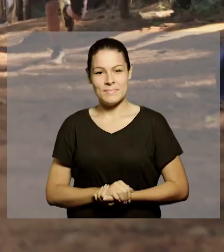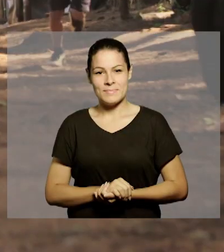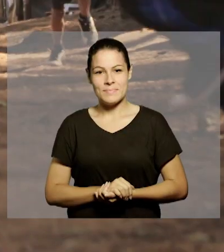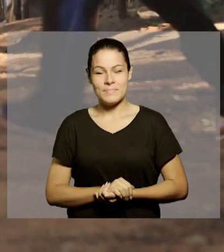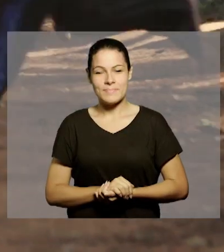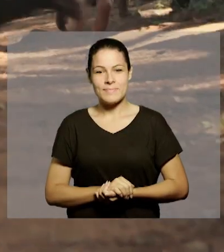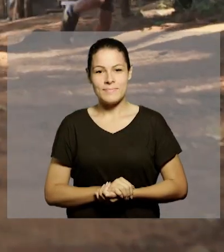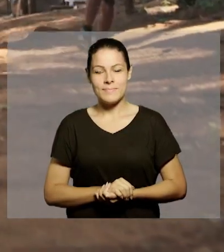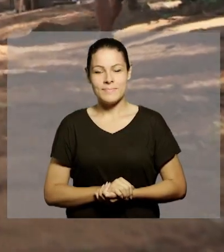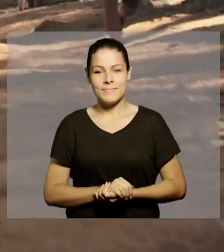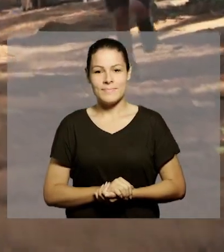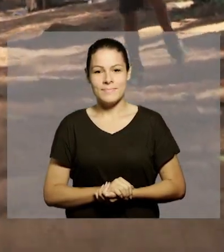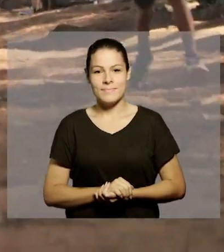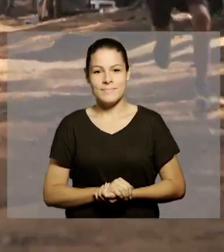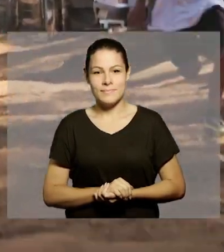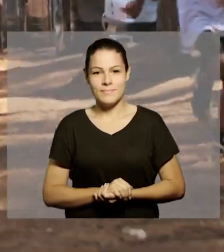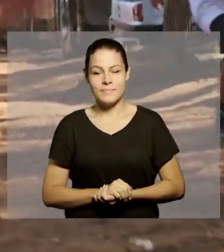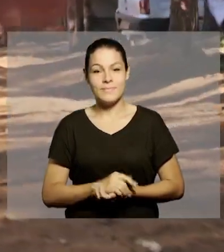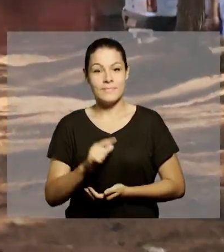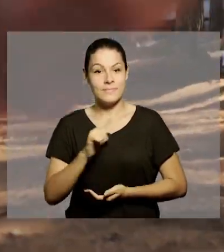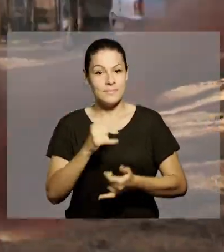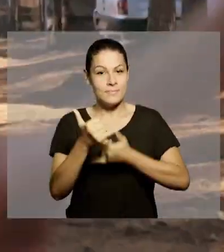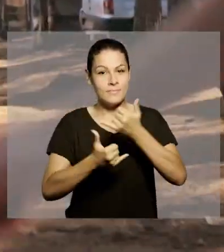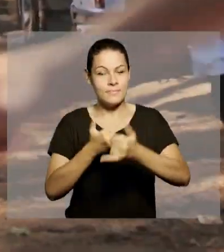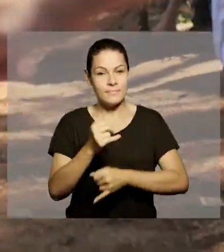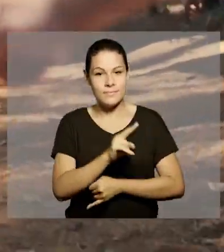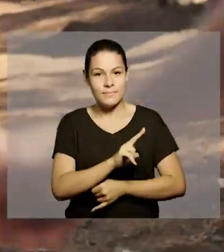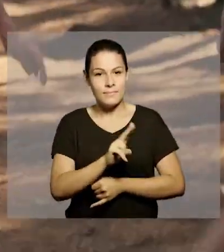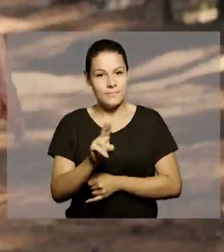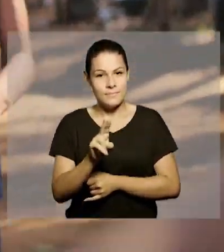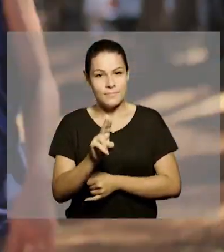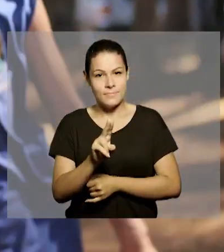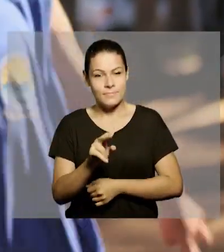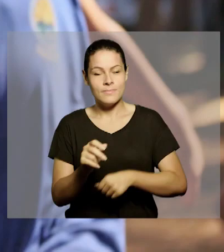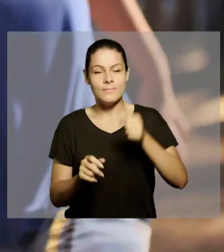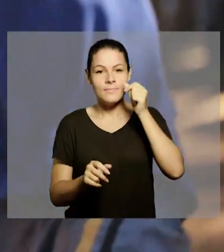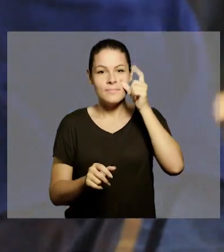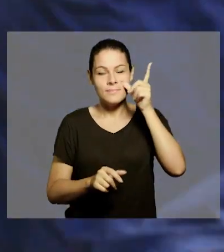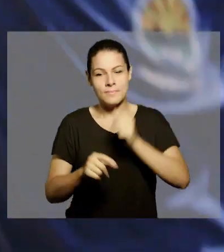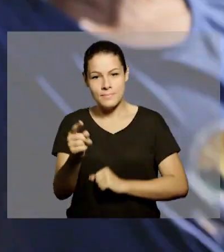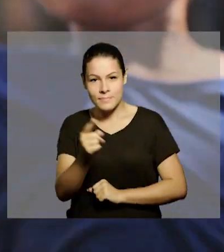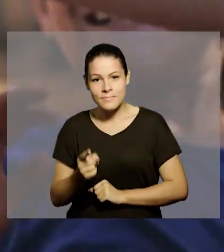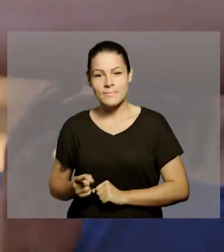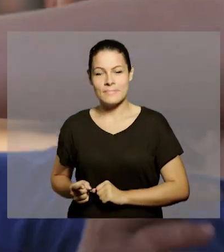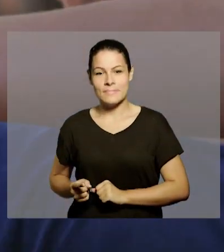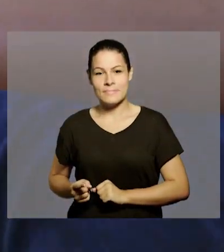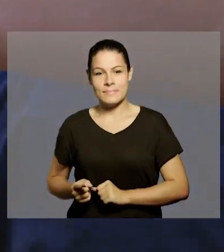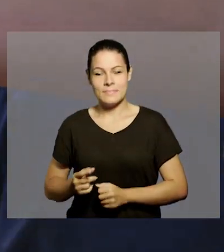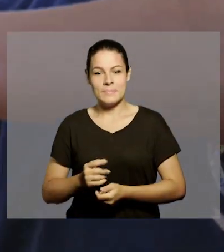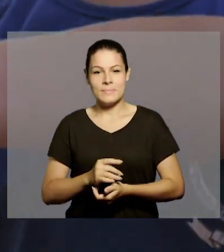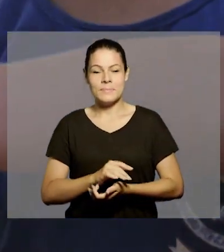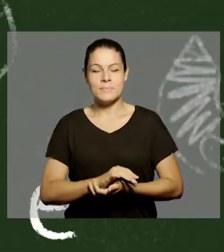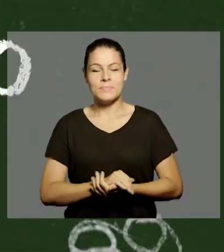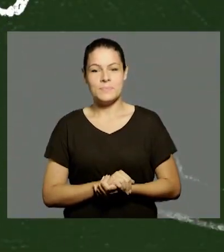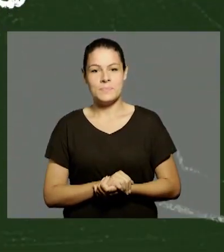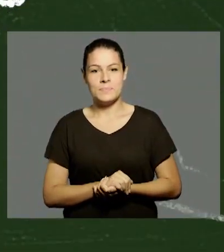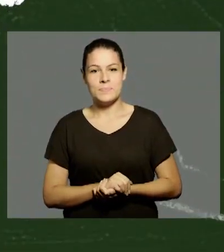correm. Tem uma brincadeira chamada Gato e